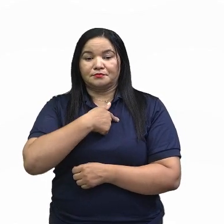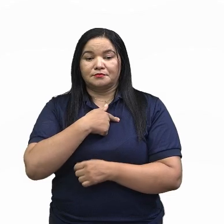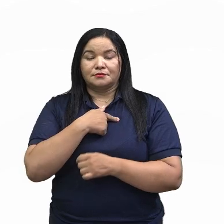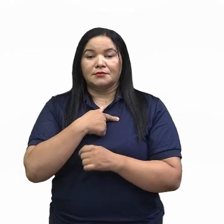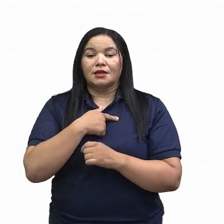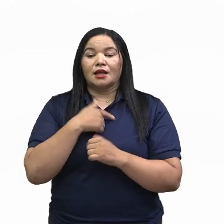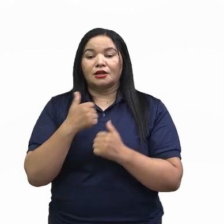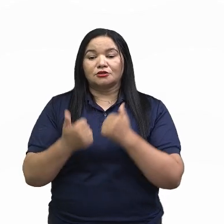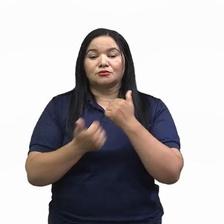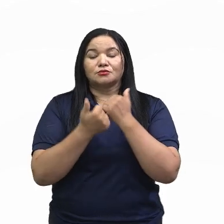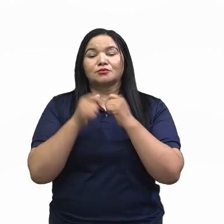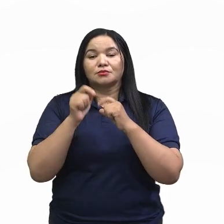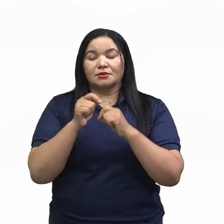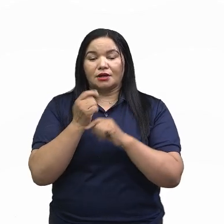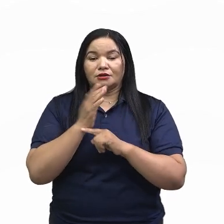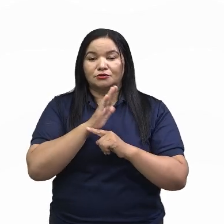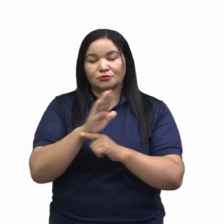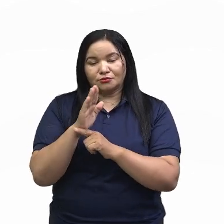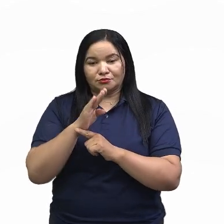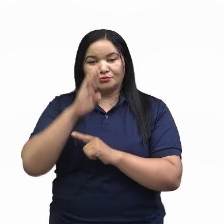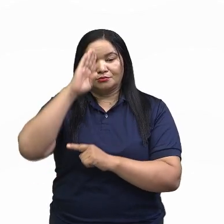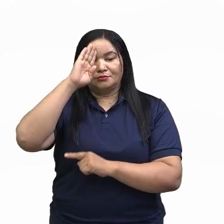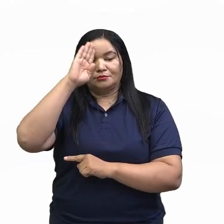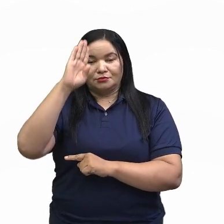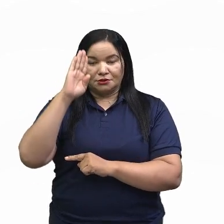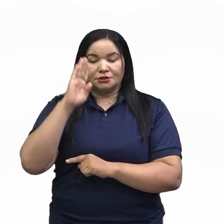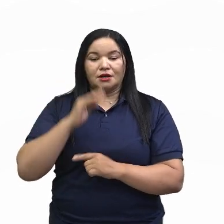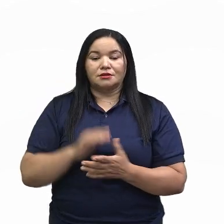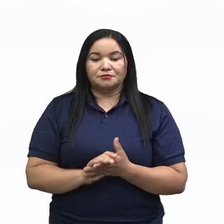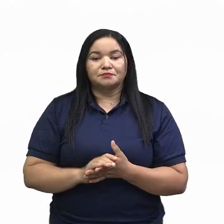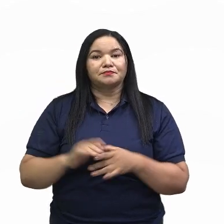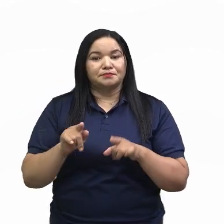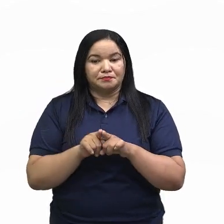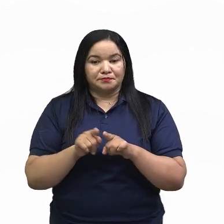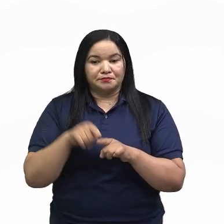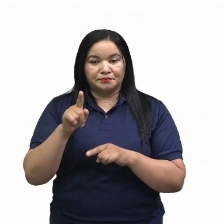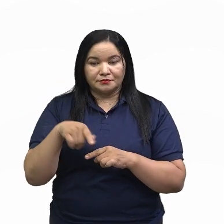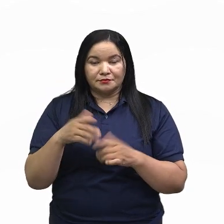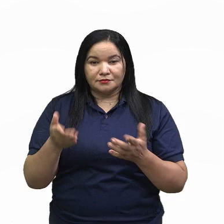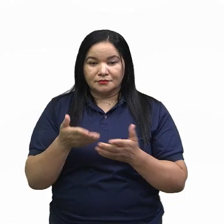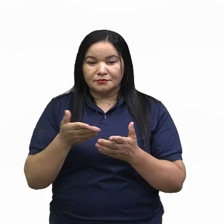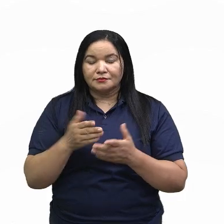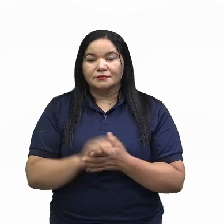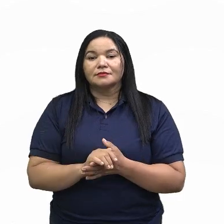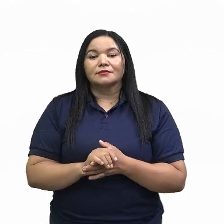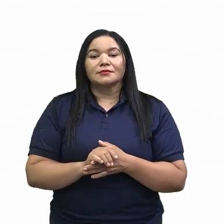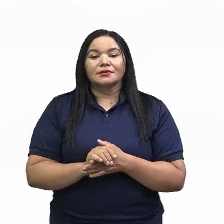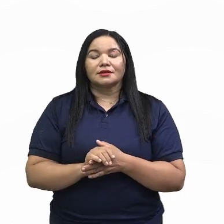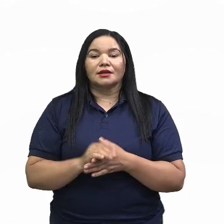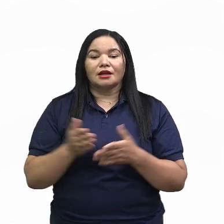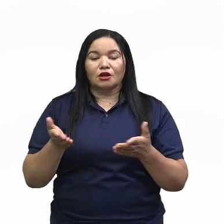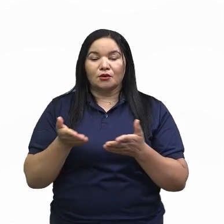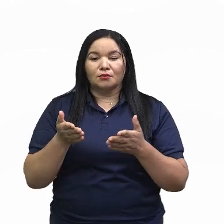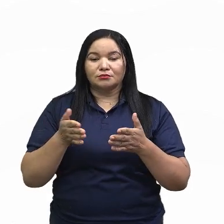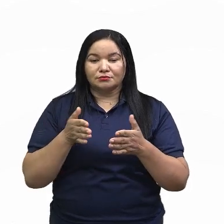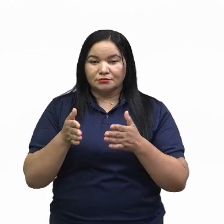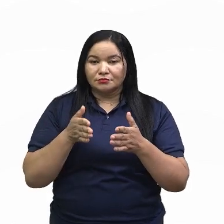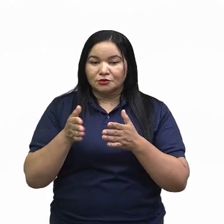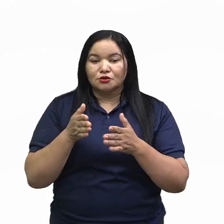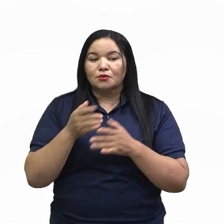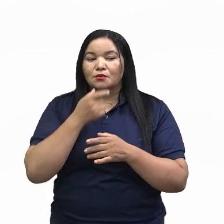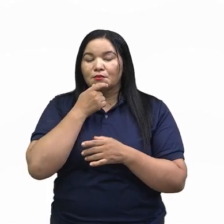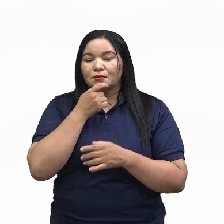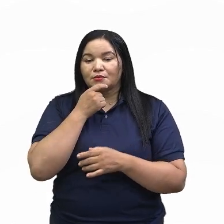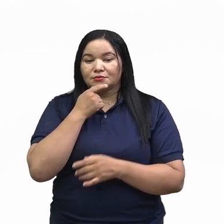dos militares. E aqui, vem para cá, para o nosso cenário, o nosso Vargas,